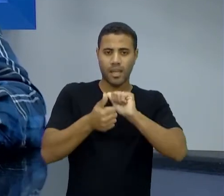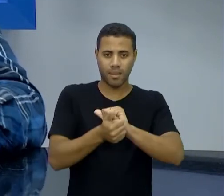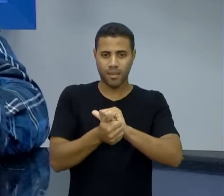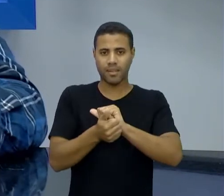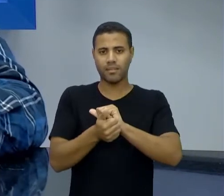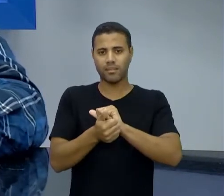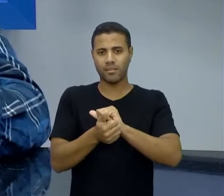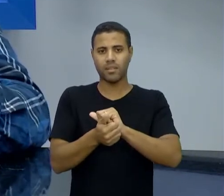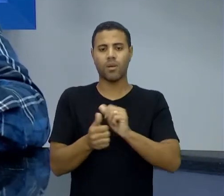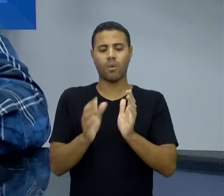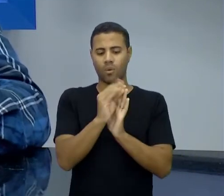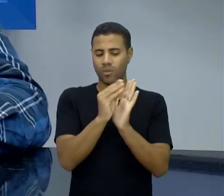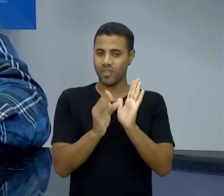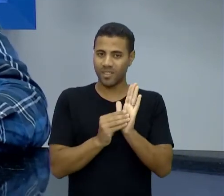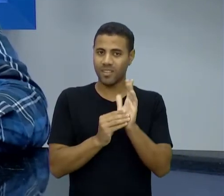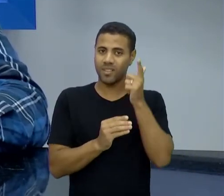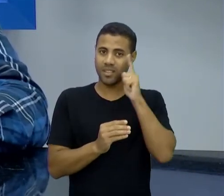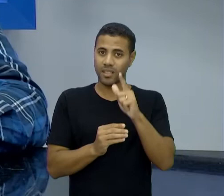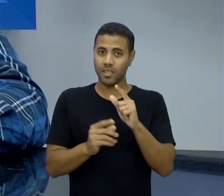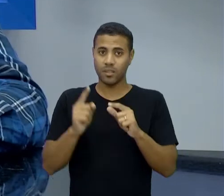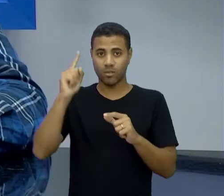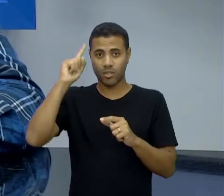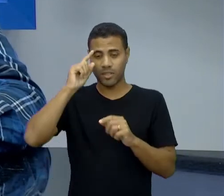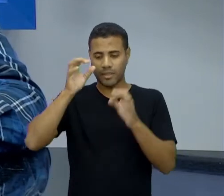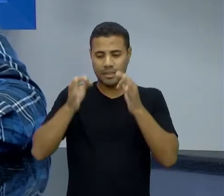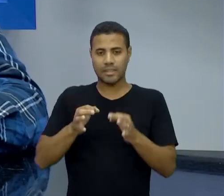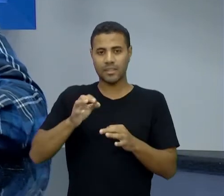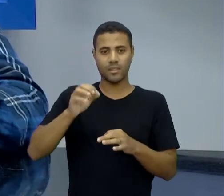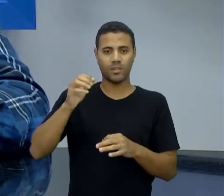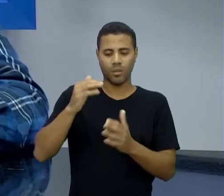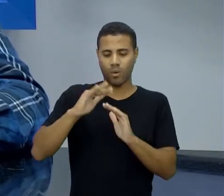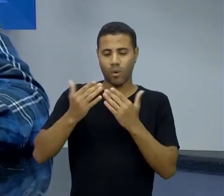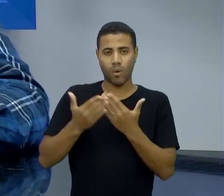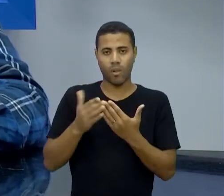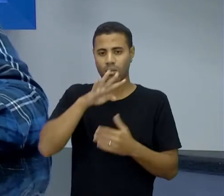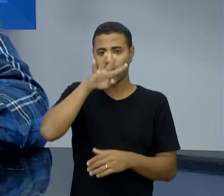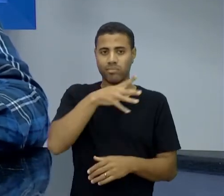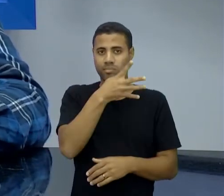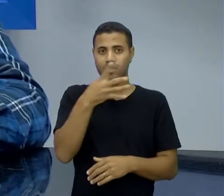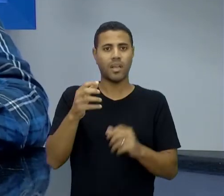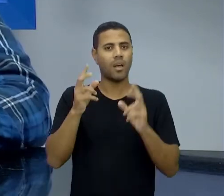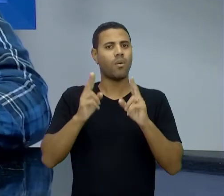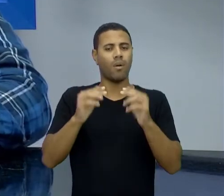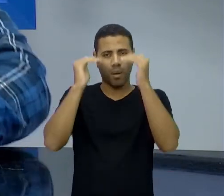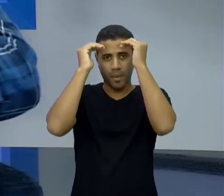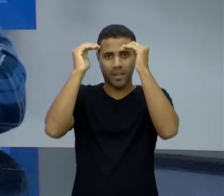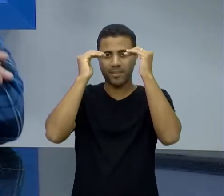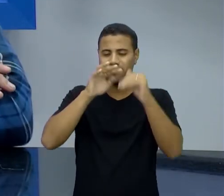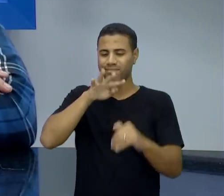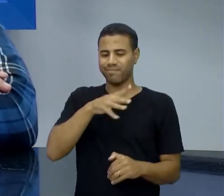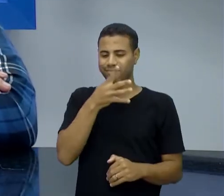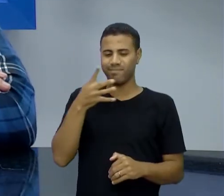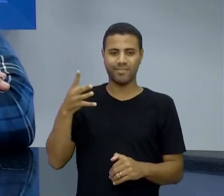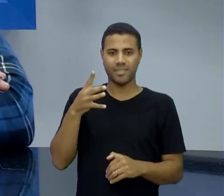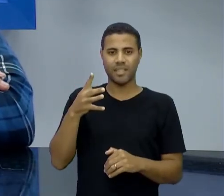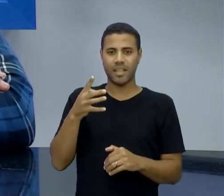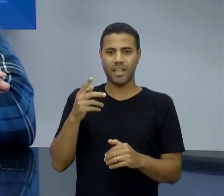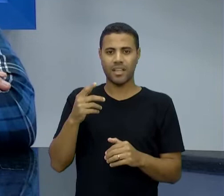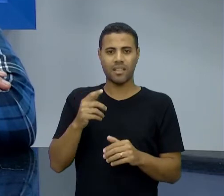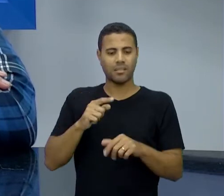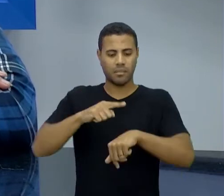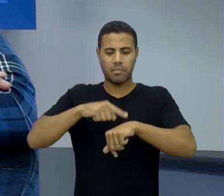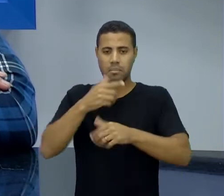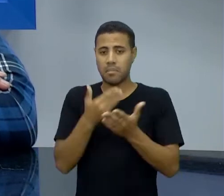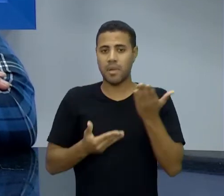gente adequar o nosso conteúdo ao calendário escolar, né? Que a gente sabe que a gente precisa fazer essa adequação, senão a gente não consegue aí chegar